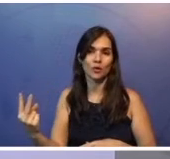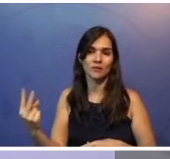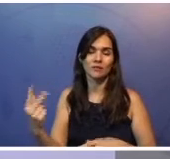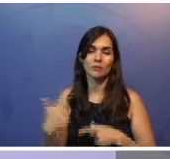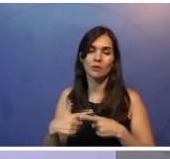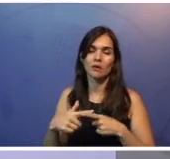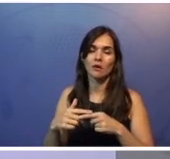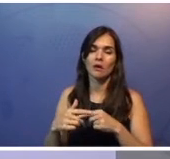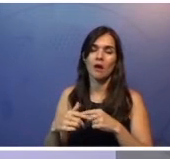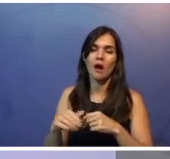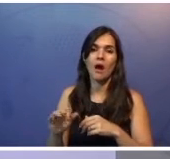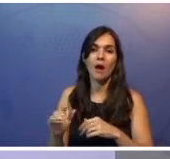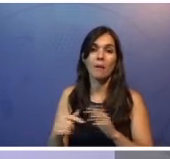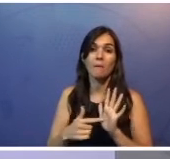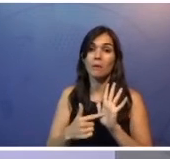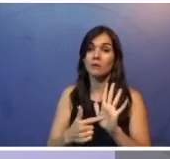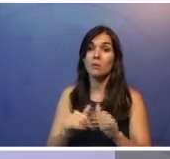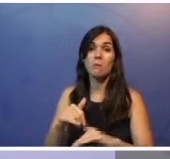mais vezes